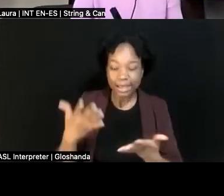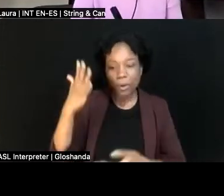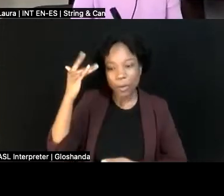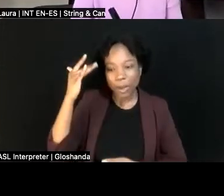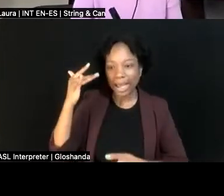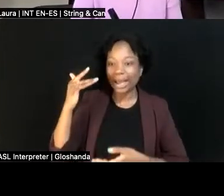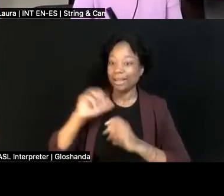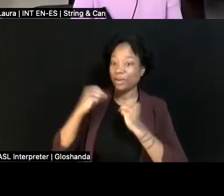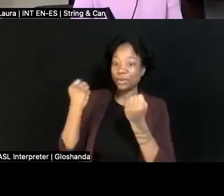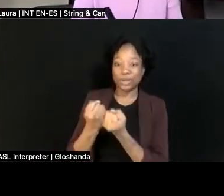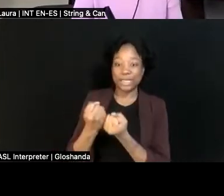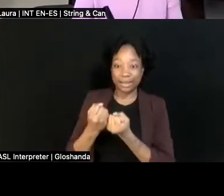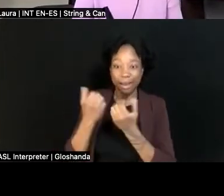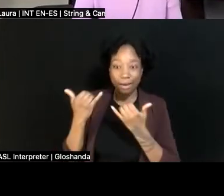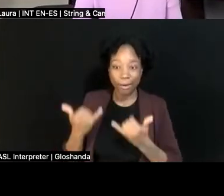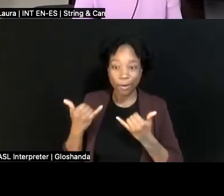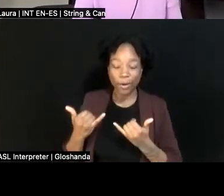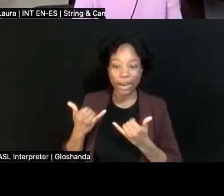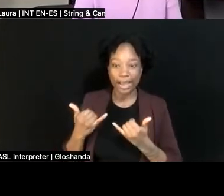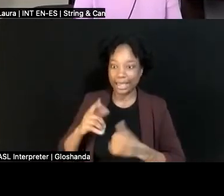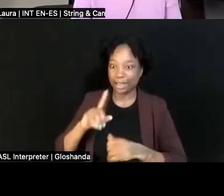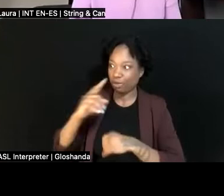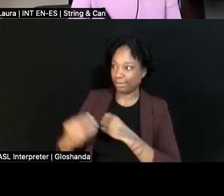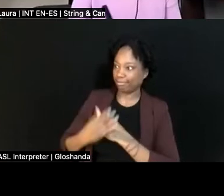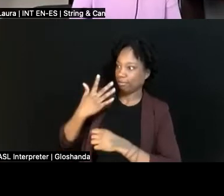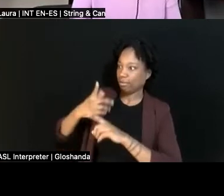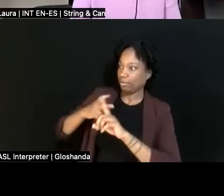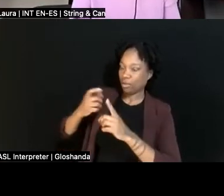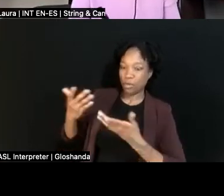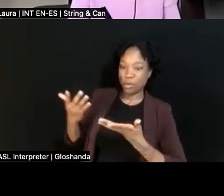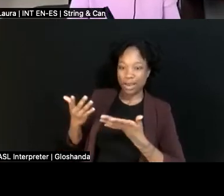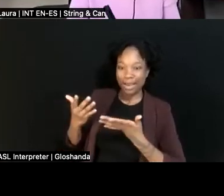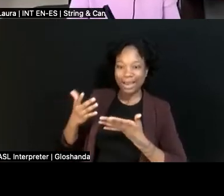hoy es influenciada por la